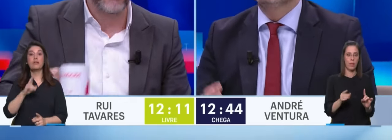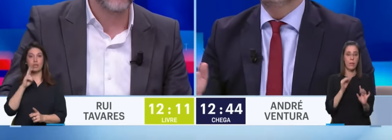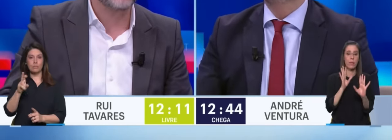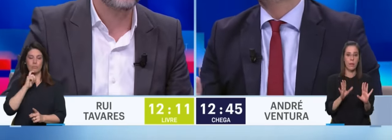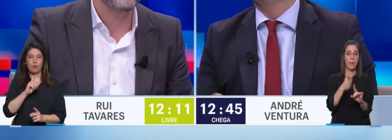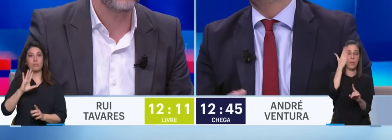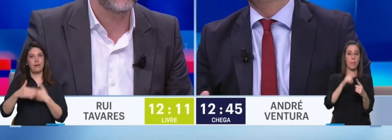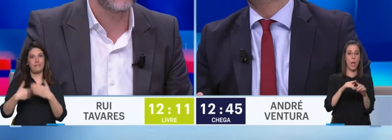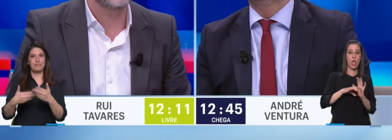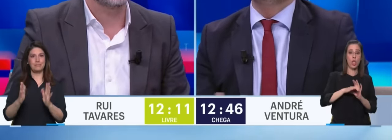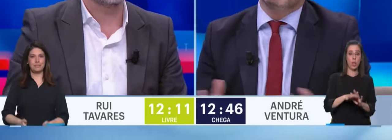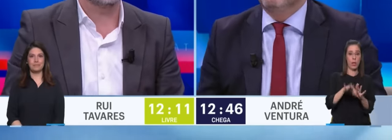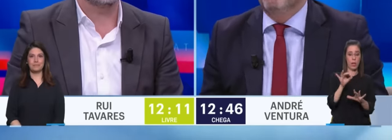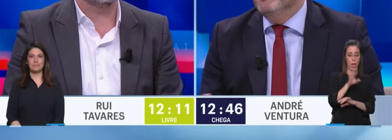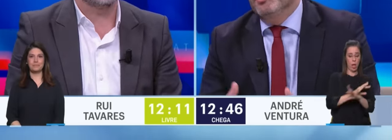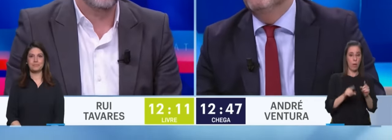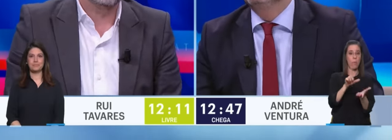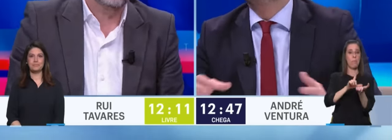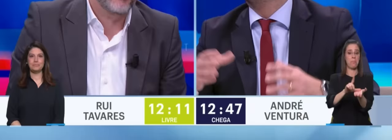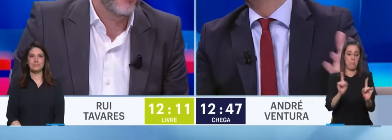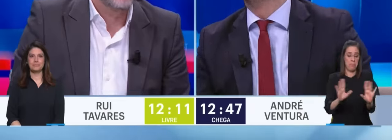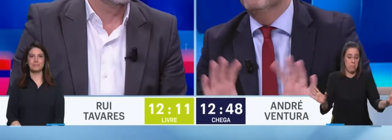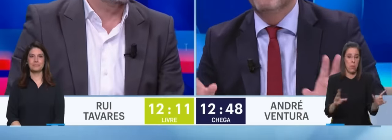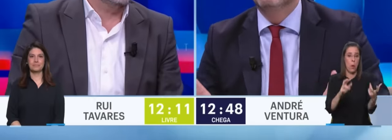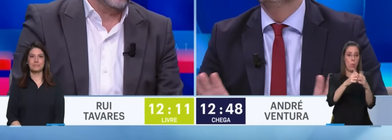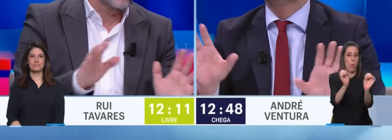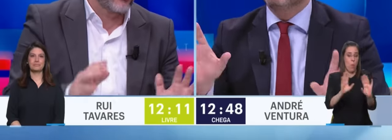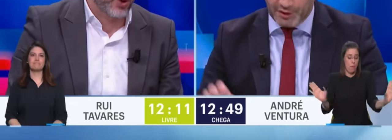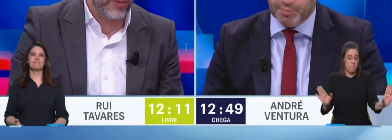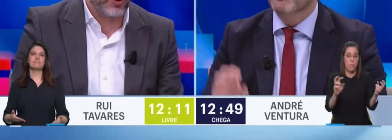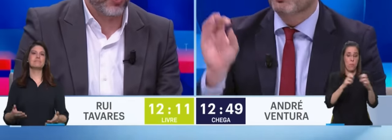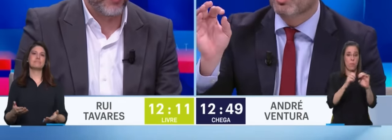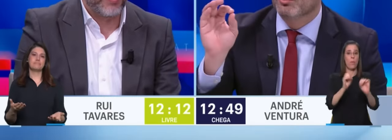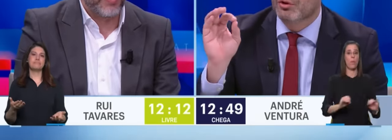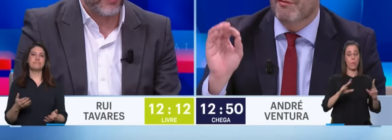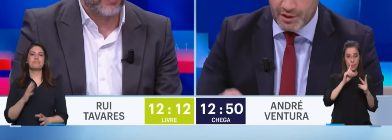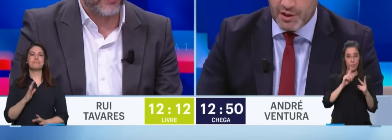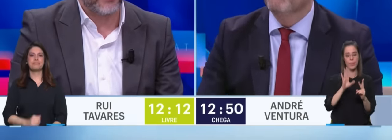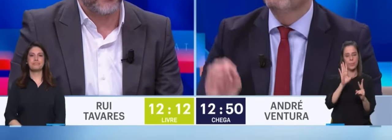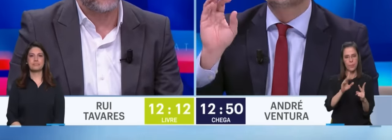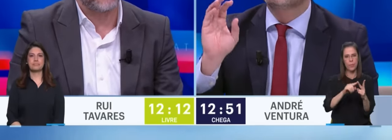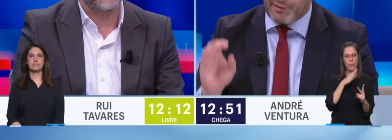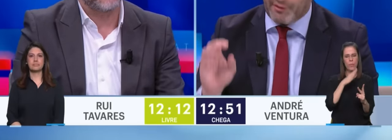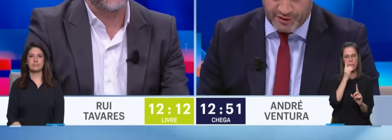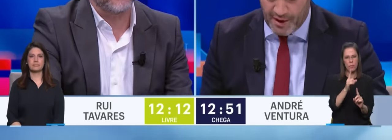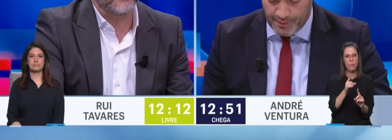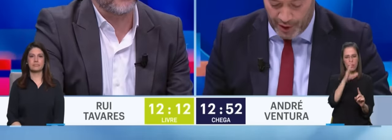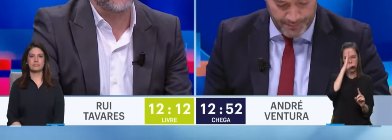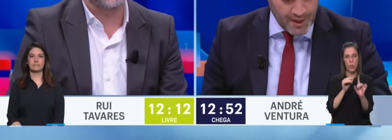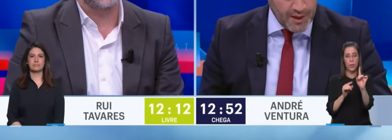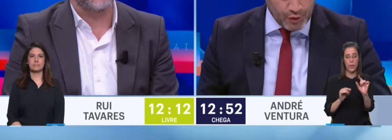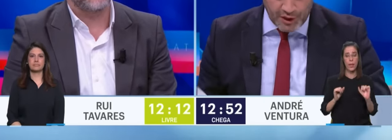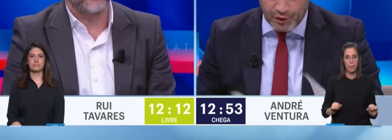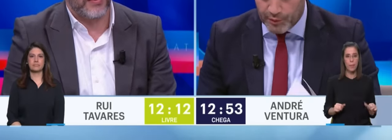muito bem Primeiro o chega vai eurodeputados o livro não vai por isso logo aí não vai ha ver esse problema logo aí não vamos ter esse problema segundo Rui Tavares eu vou-lhe dizer uma coisa que talvez não saiba